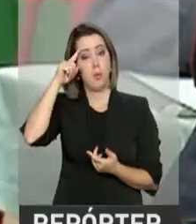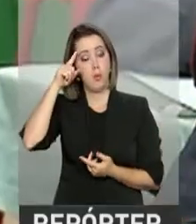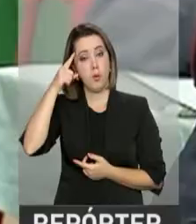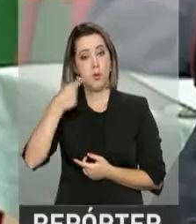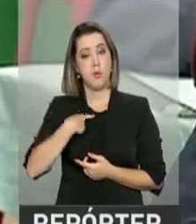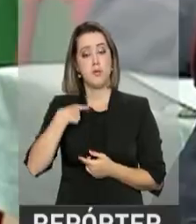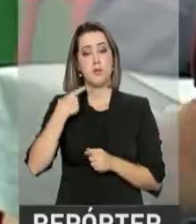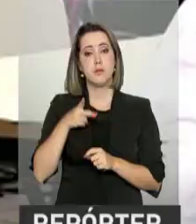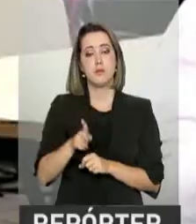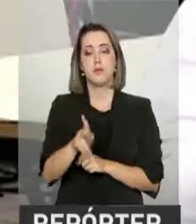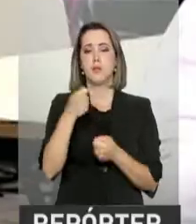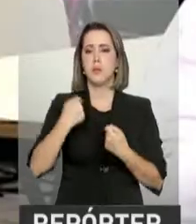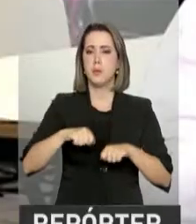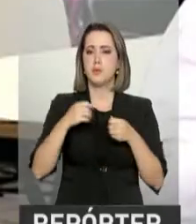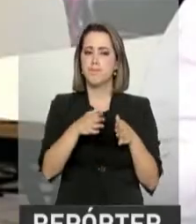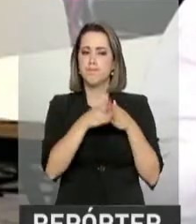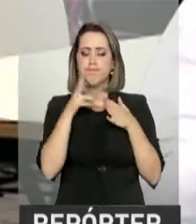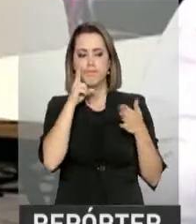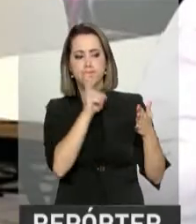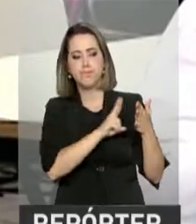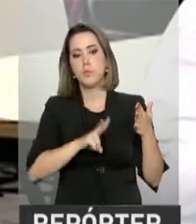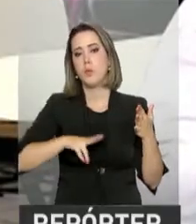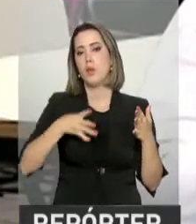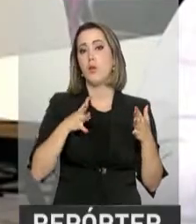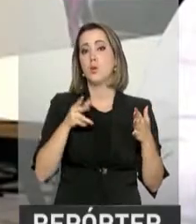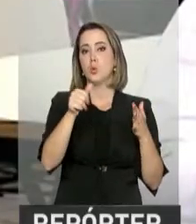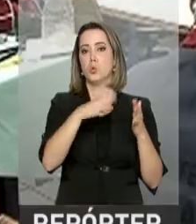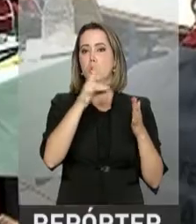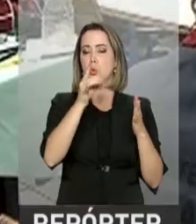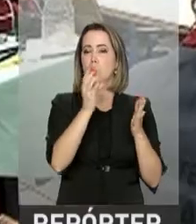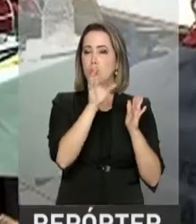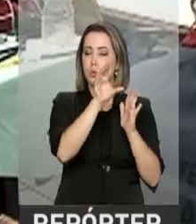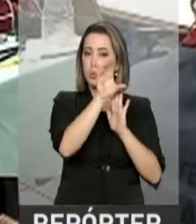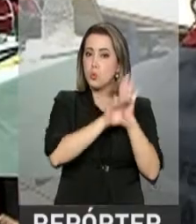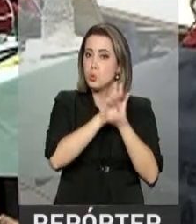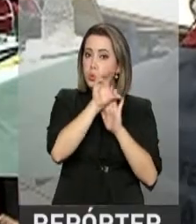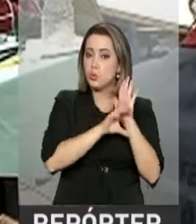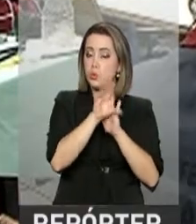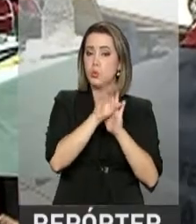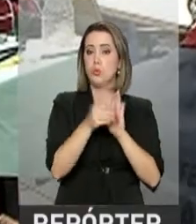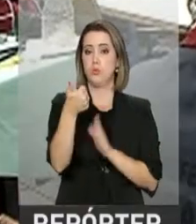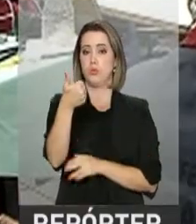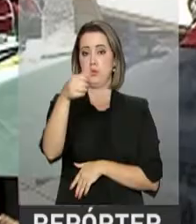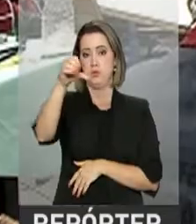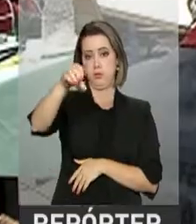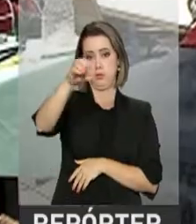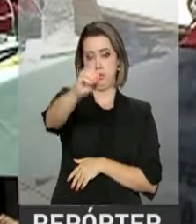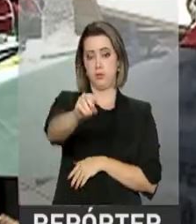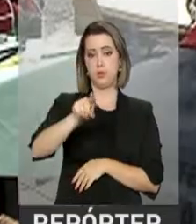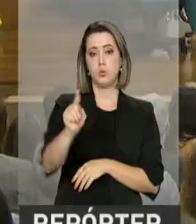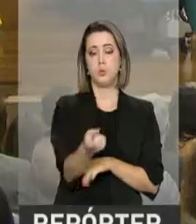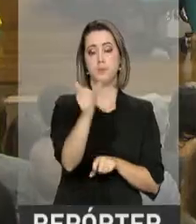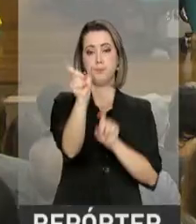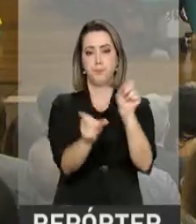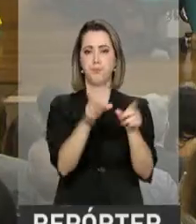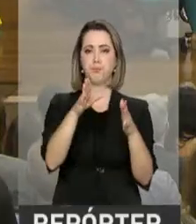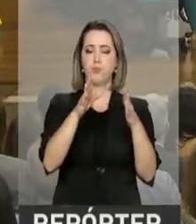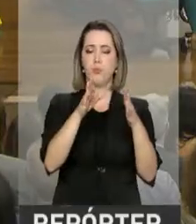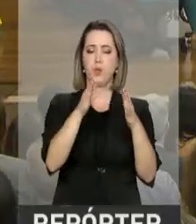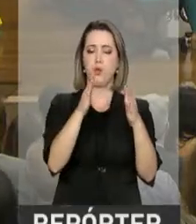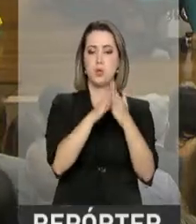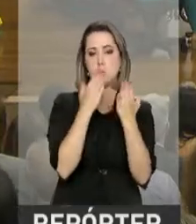elaboração dos currículos das mais de 190 mil escolas públicas e particulares de todo o país